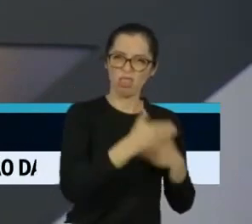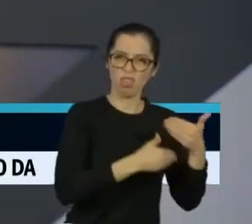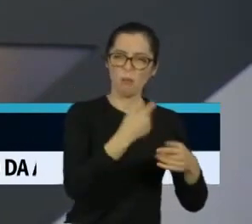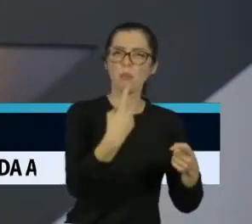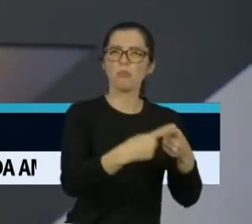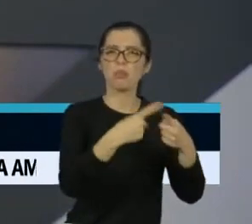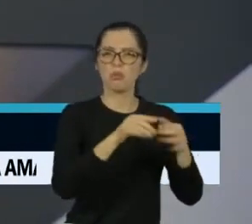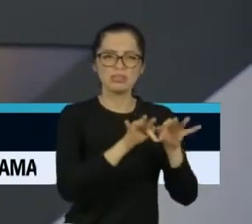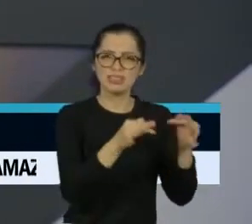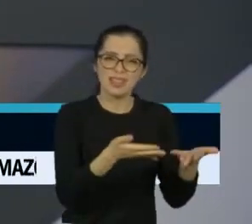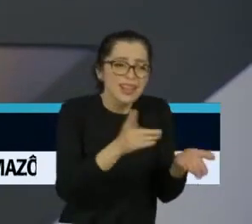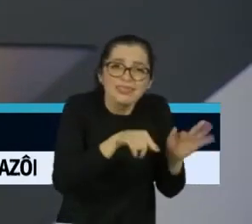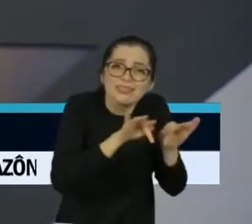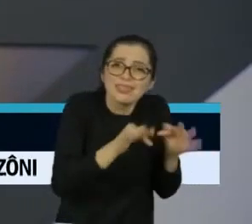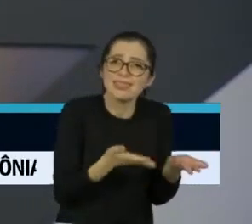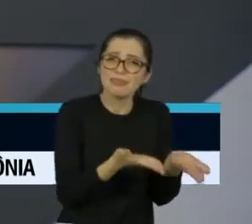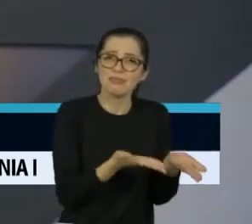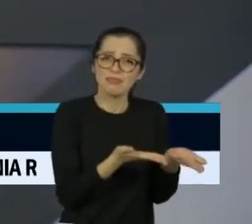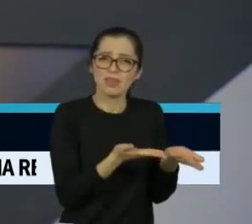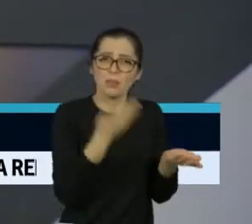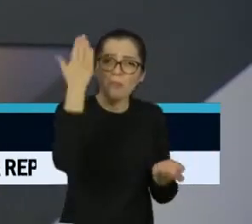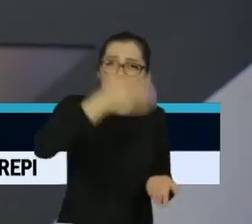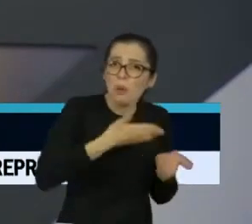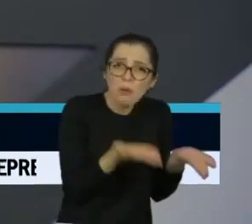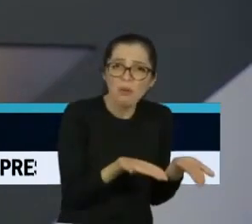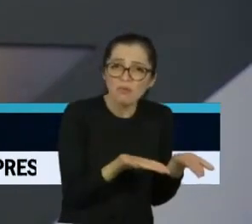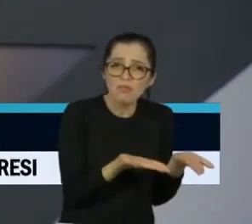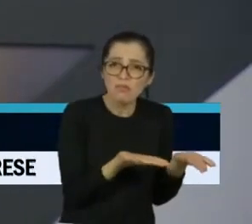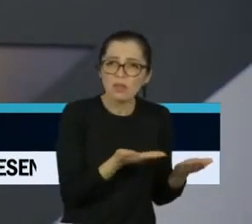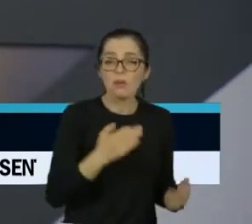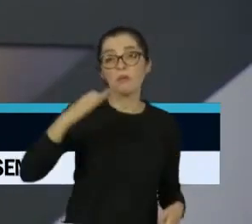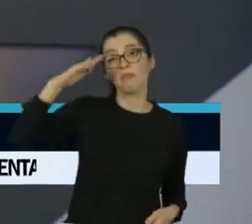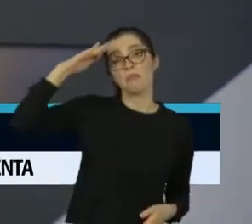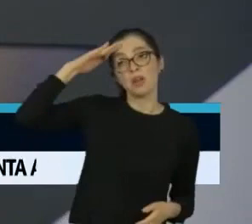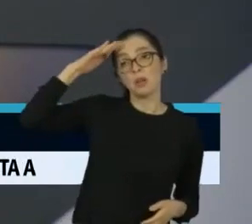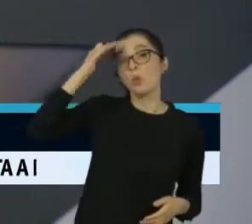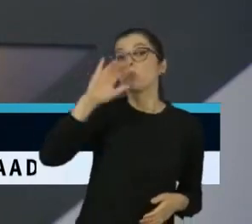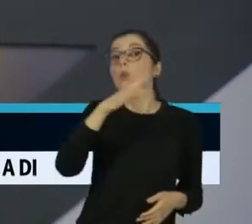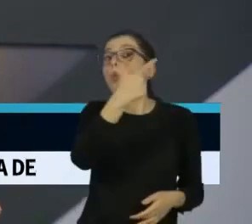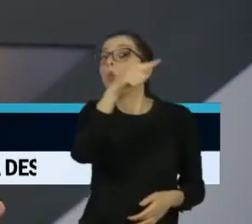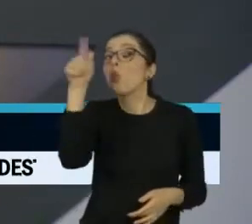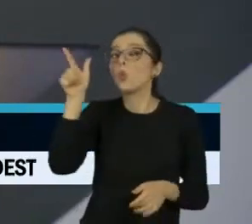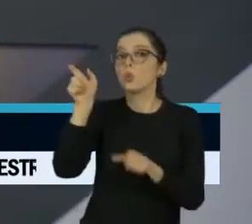vista jurídico, porque os dados estão lá presentes. Não só ao Flávio, mas a todos os deputados que participaram dessa